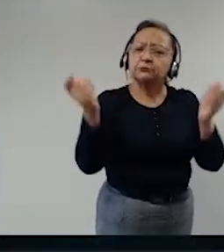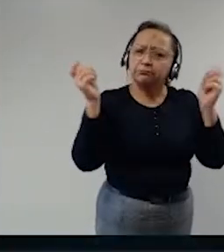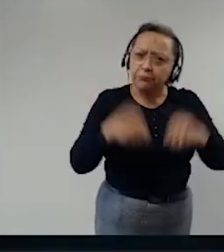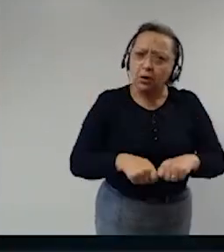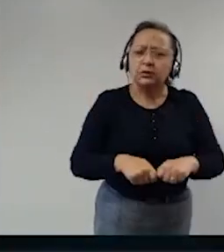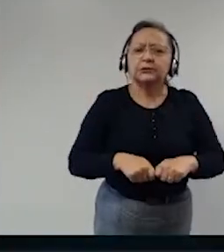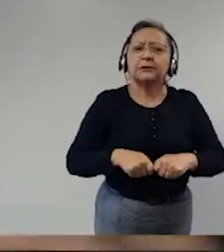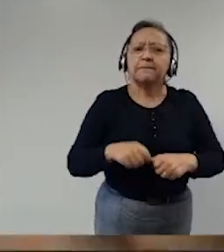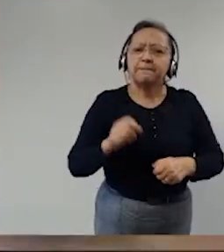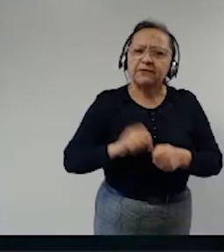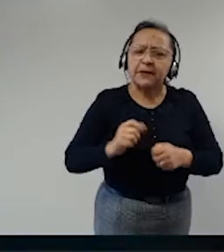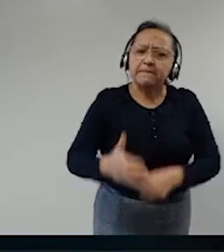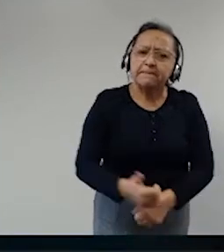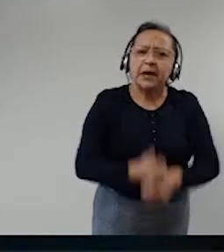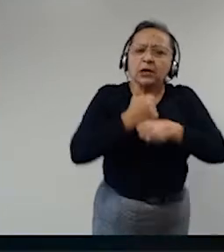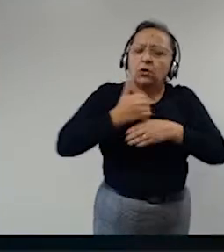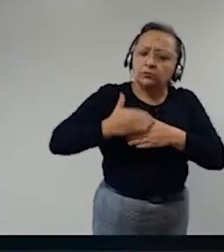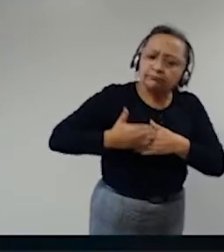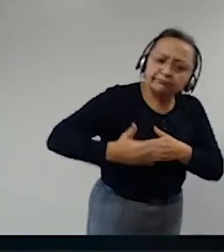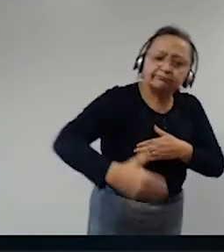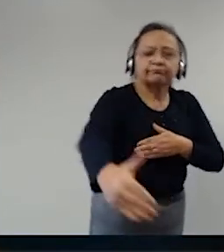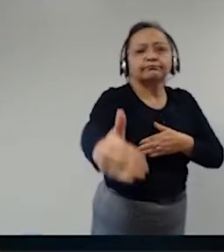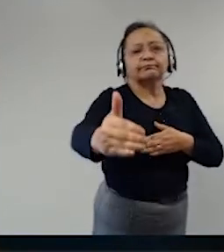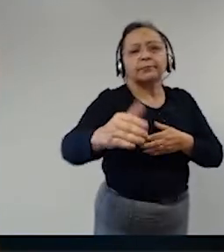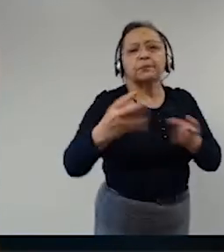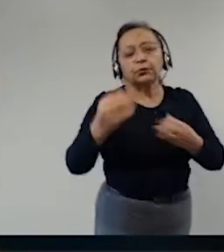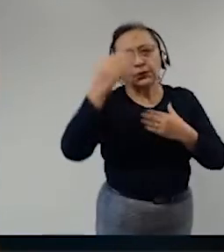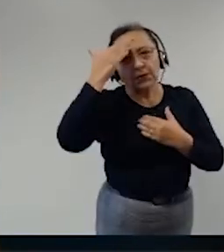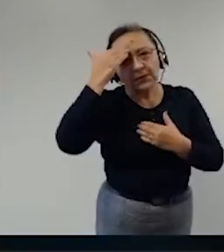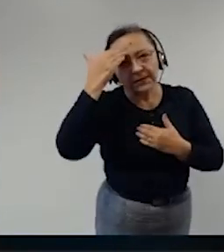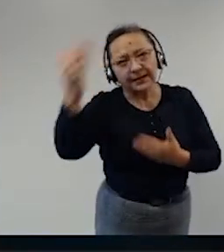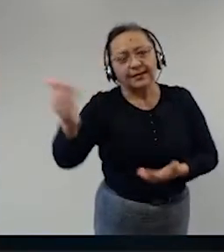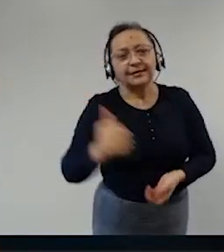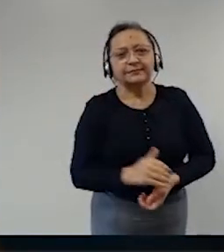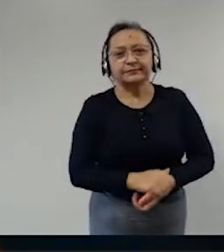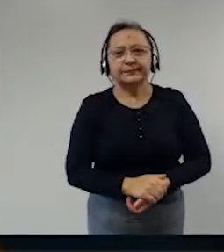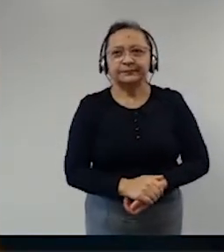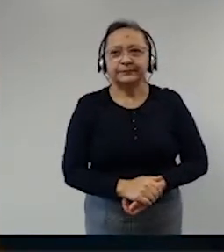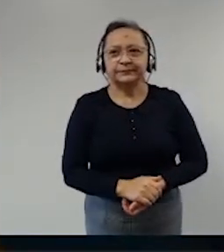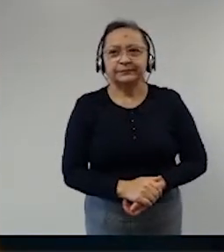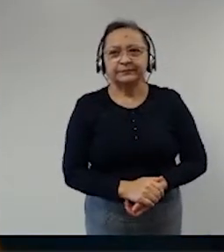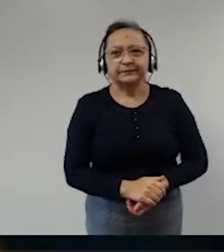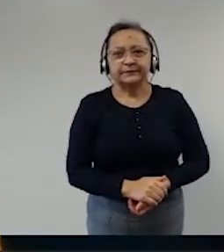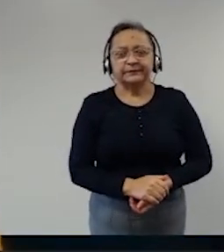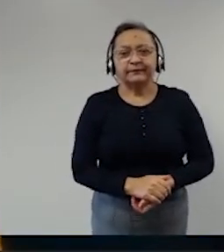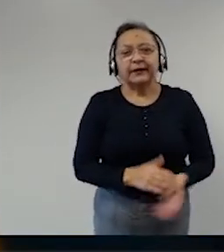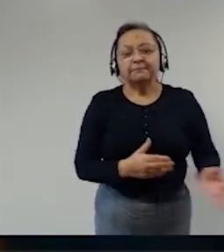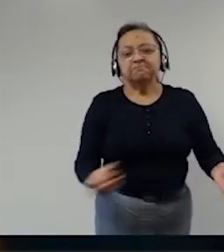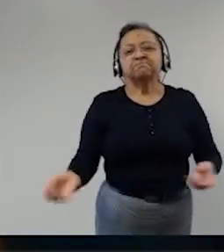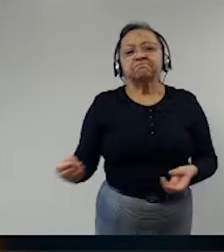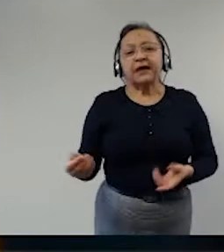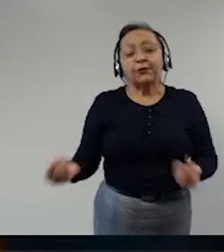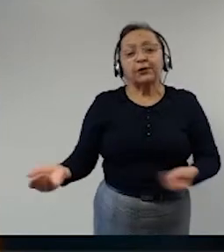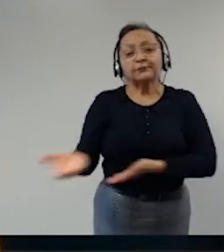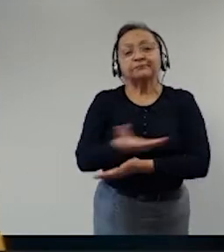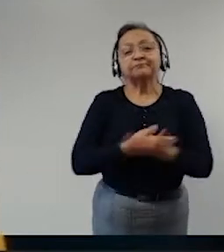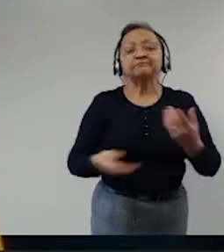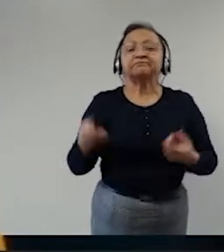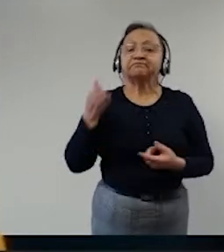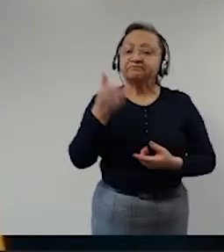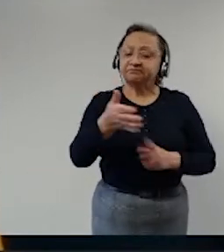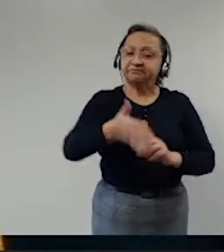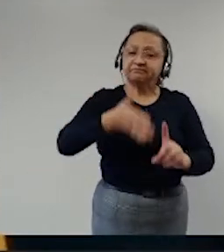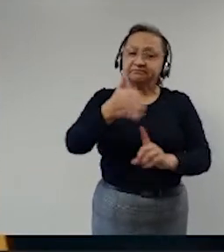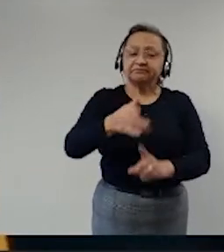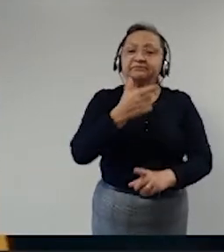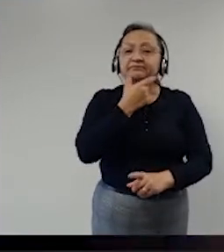grandes construções daqui para frente. Muito obrigada. Tá, devolvo a palavra ao moderador, Vinícius, obrigada.